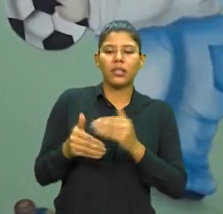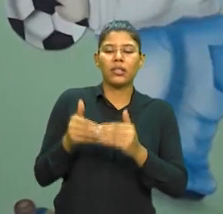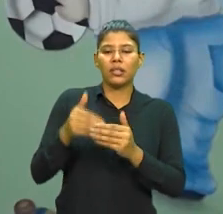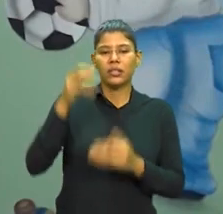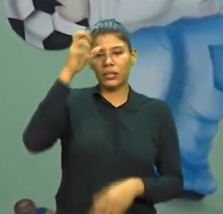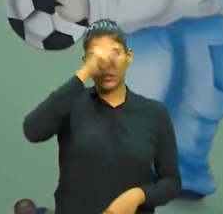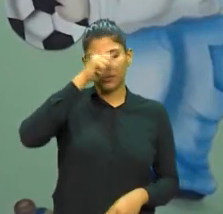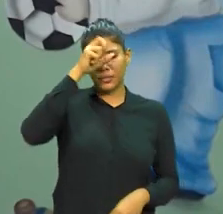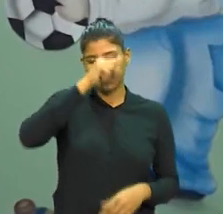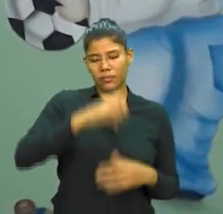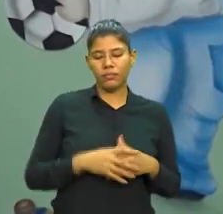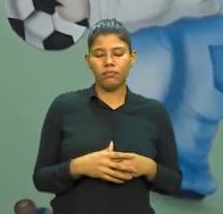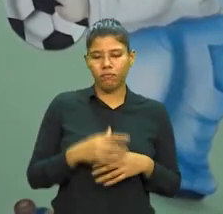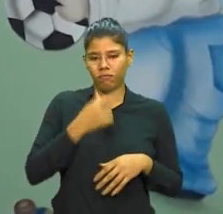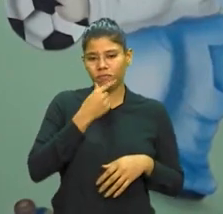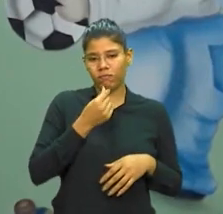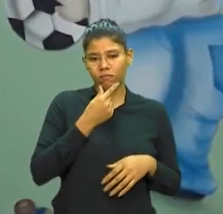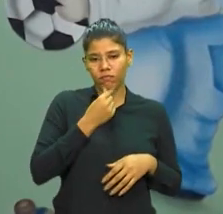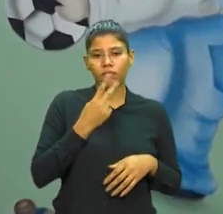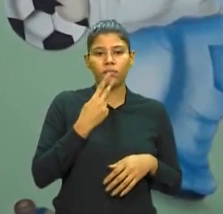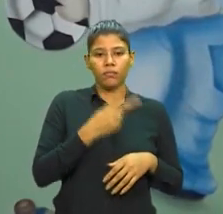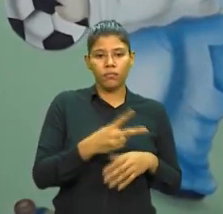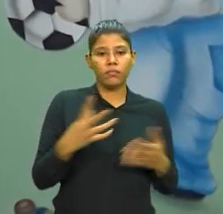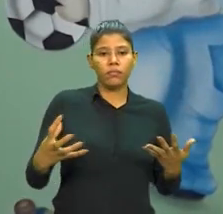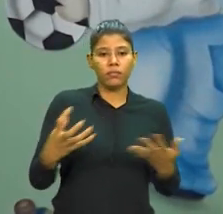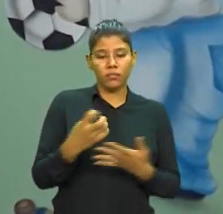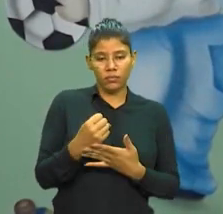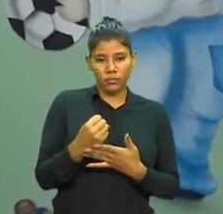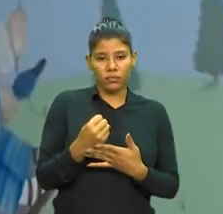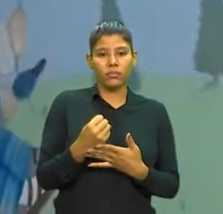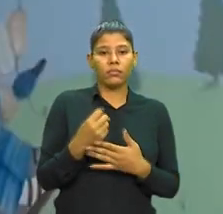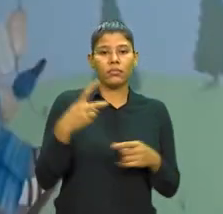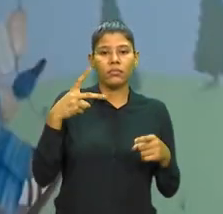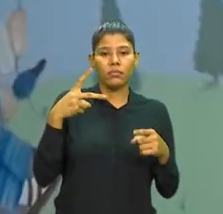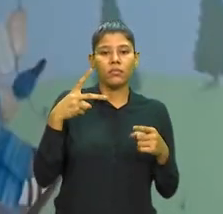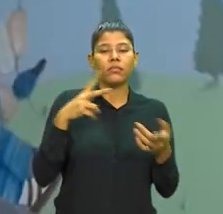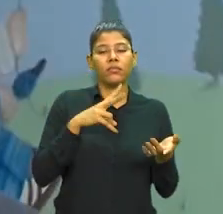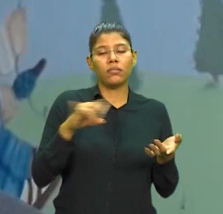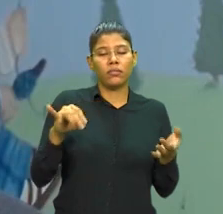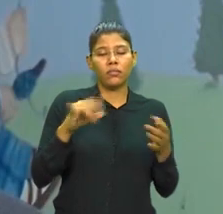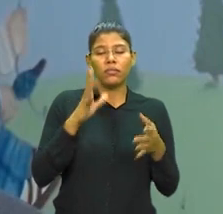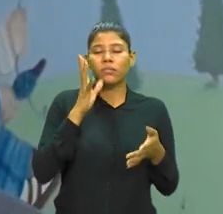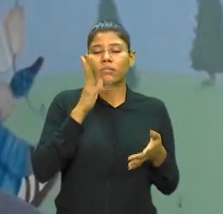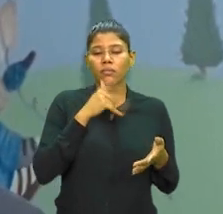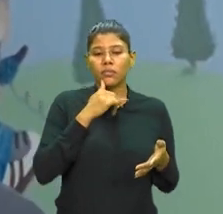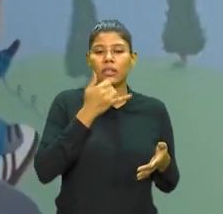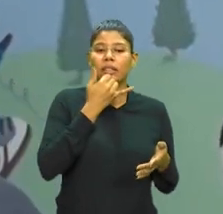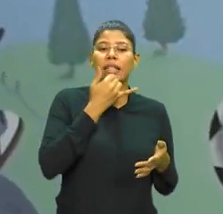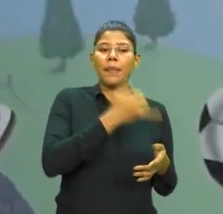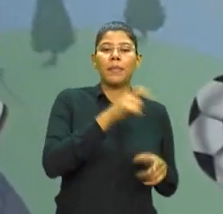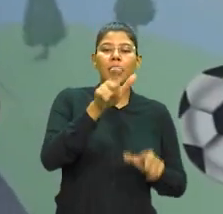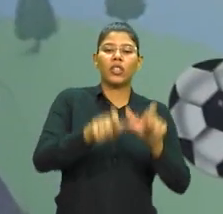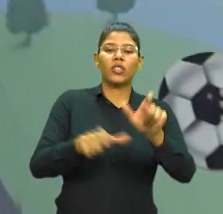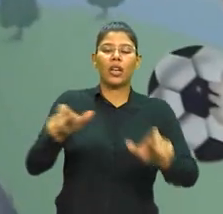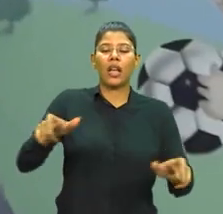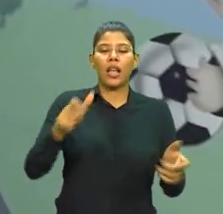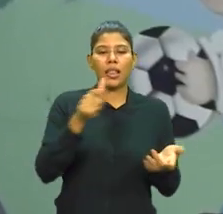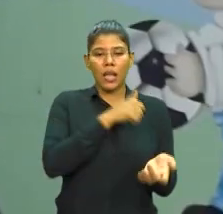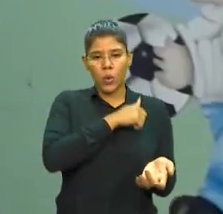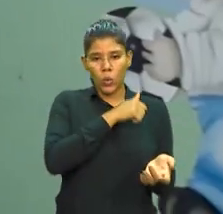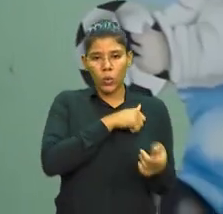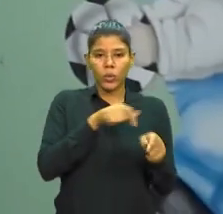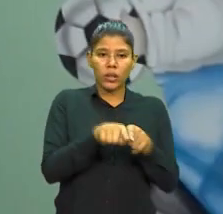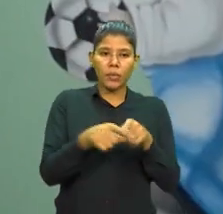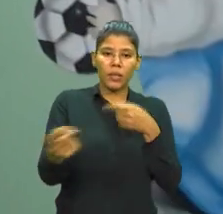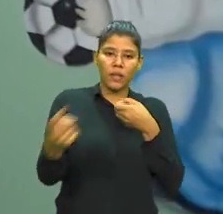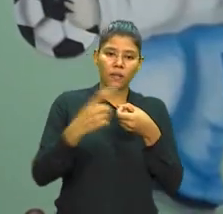para ele a recuperação desse déficit Vai levar tempo depende da bagagem de cada aluno e do retorno das